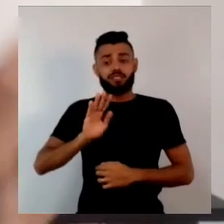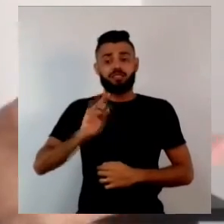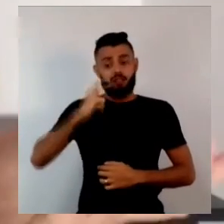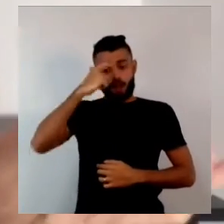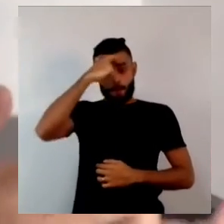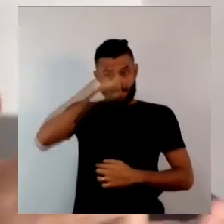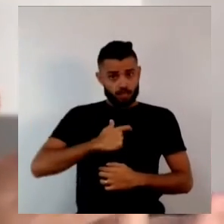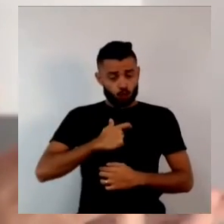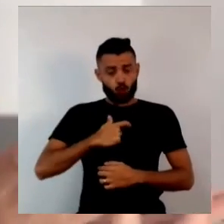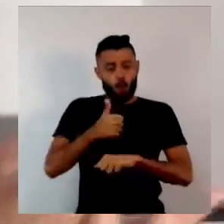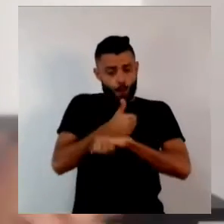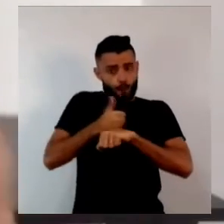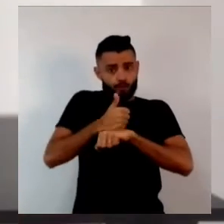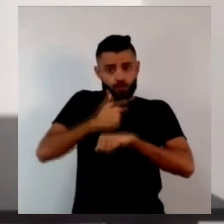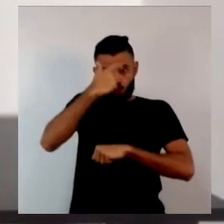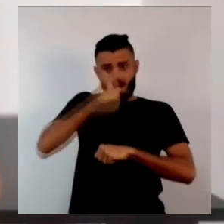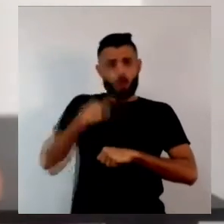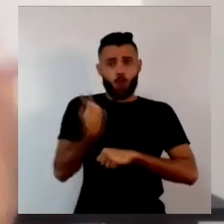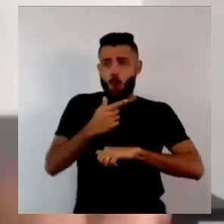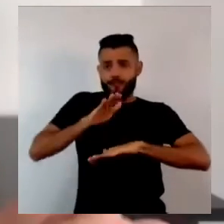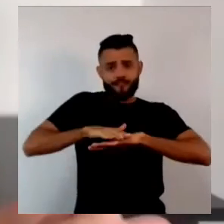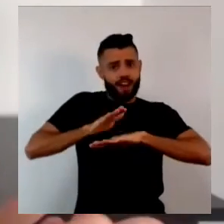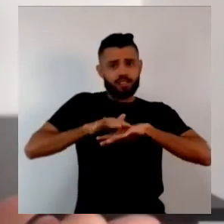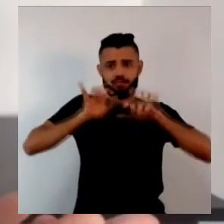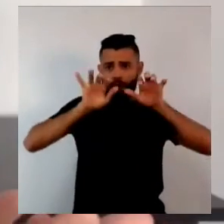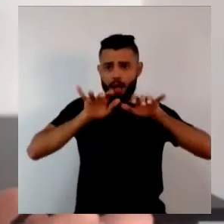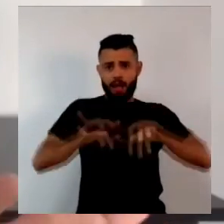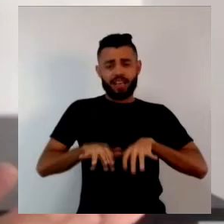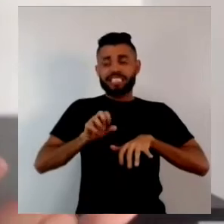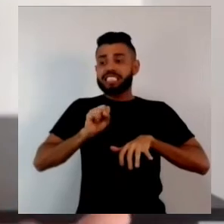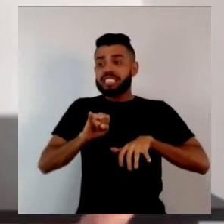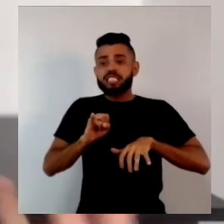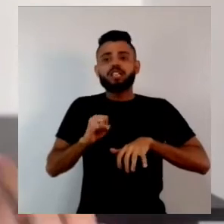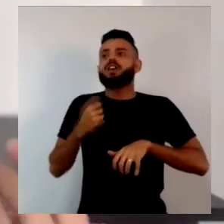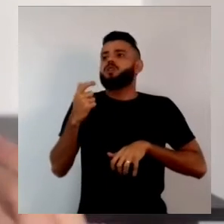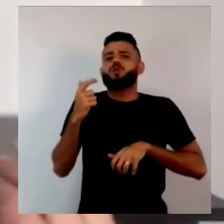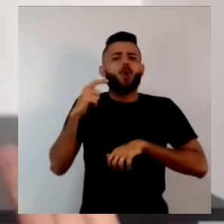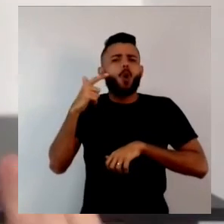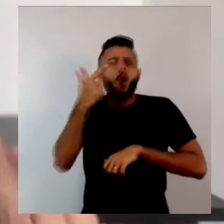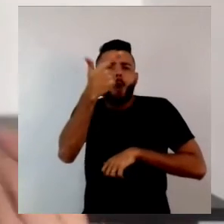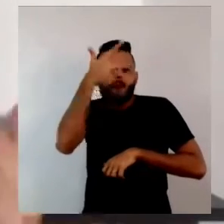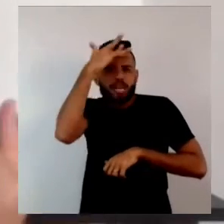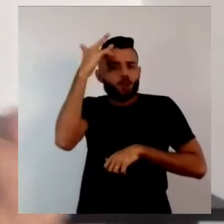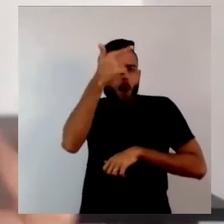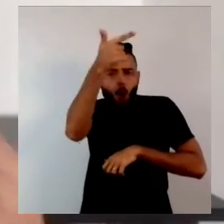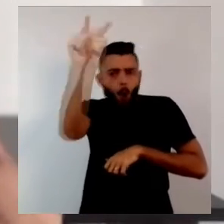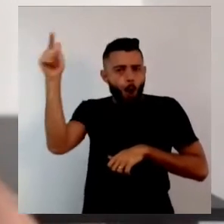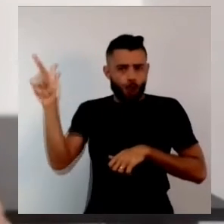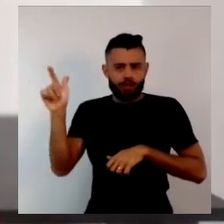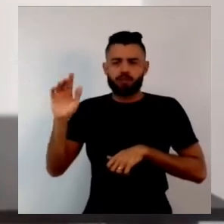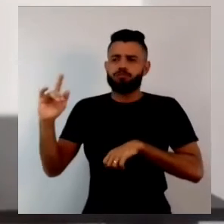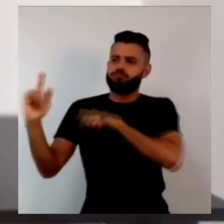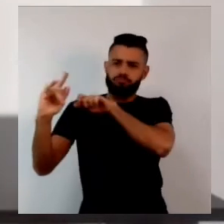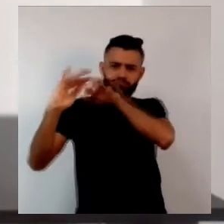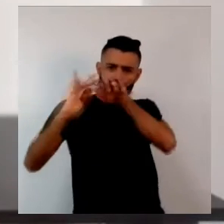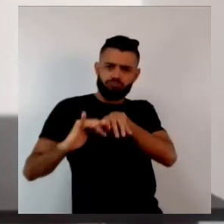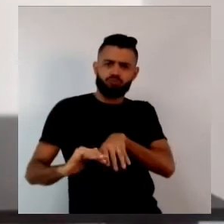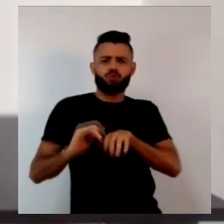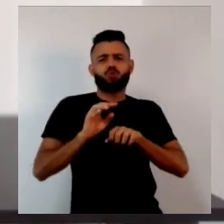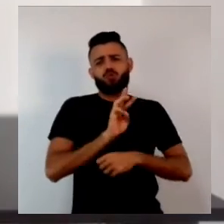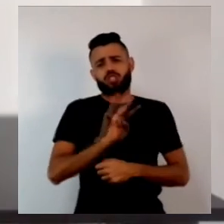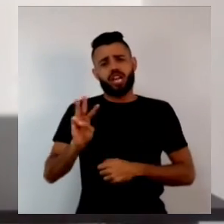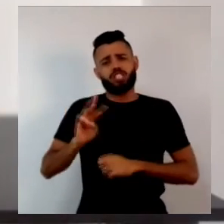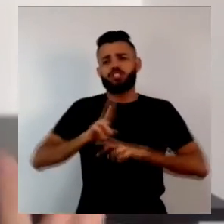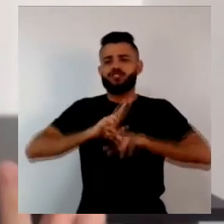e fossem outras pessoas, o site com certeza seria diferente. Porque não existe fundador e missão que venha de cima para baixo que